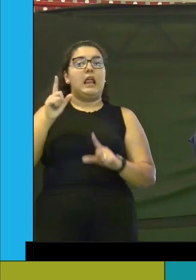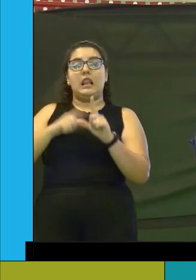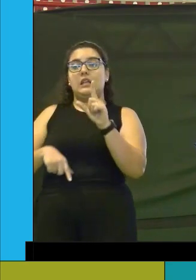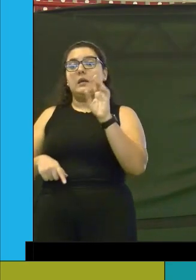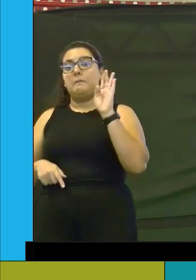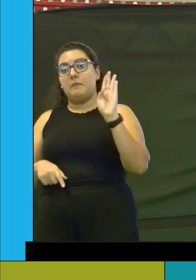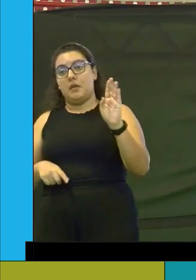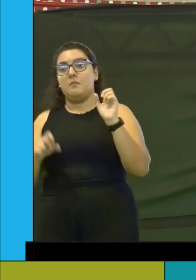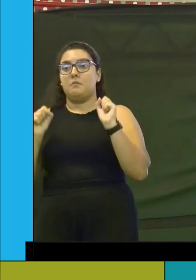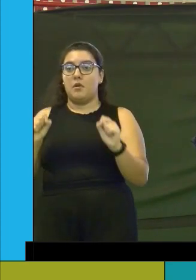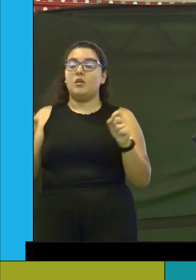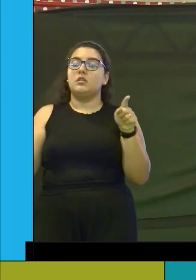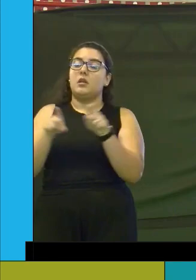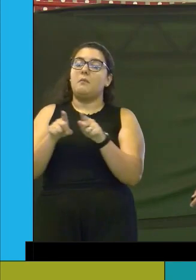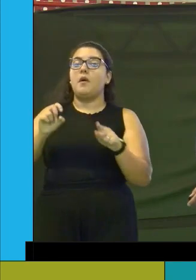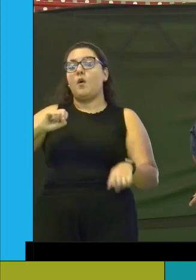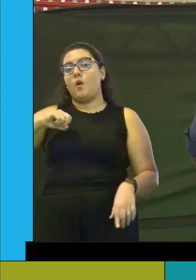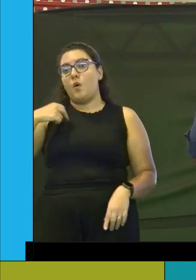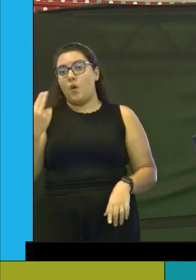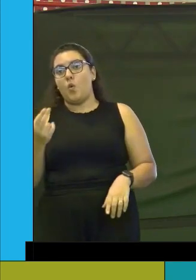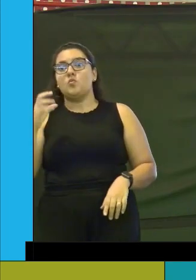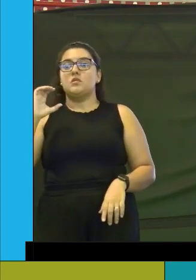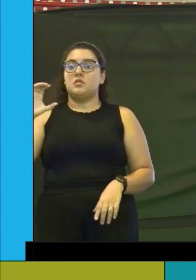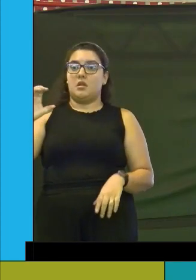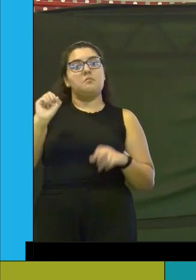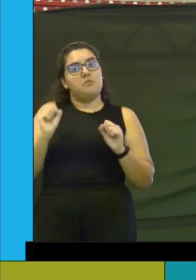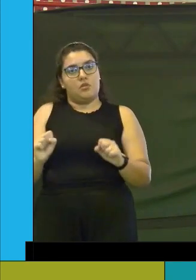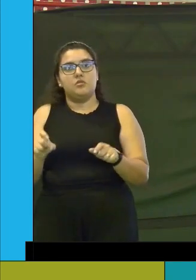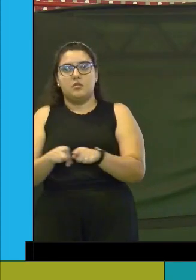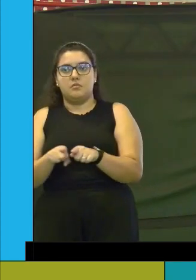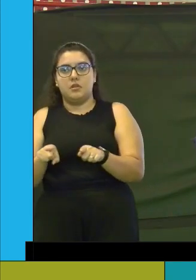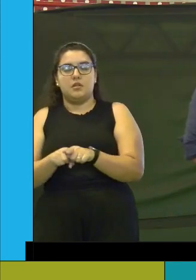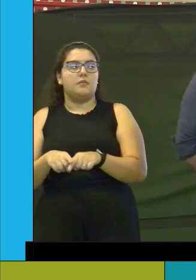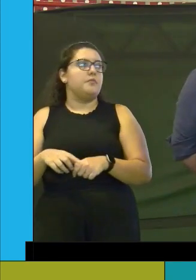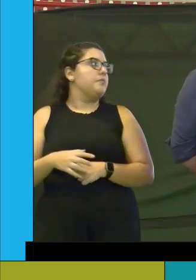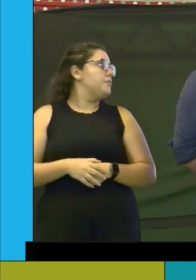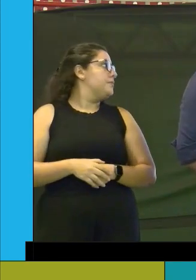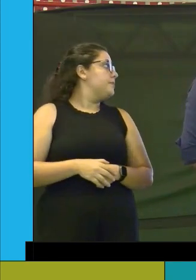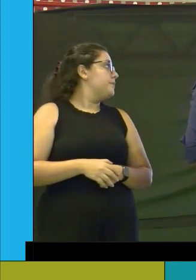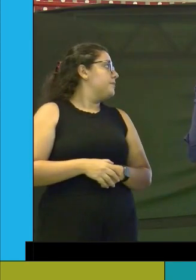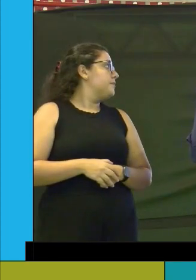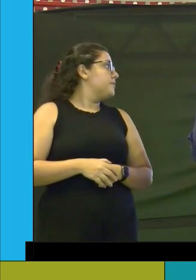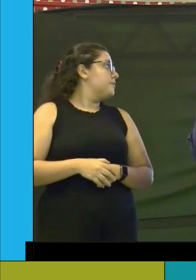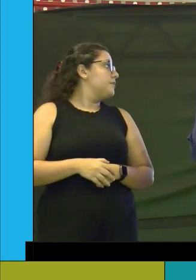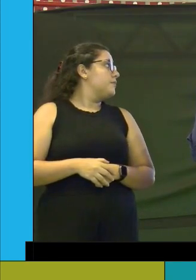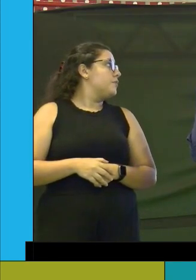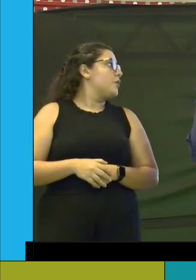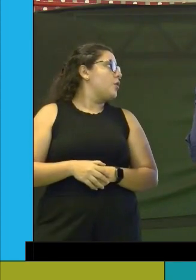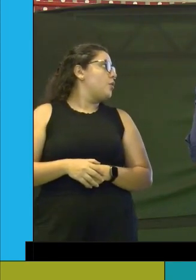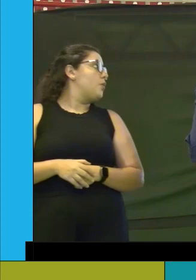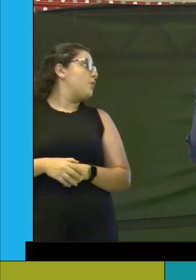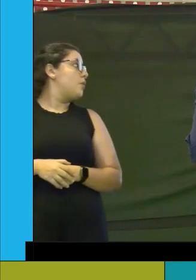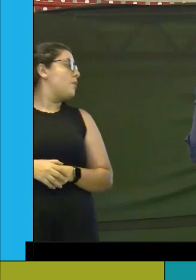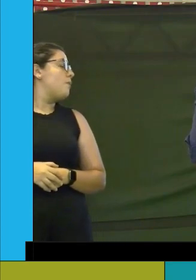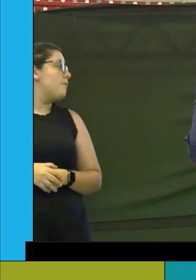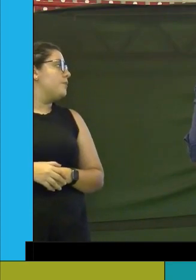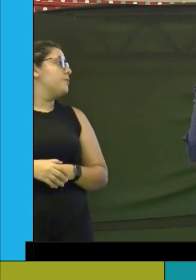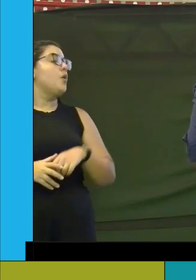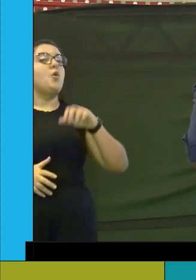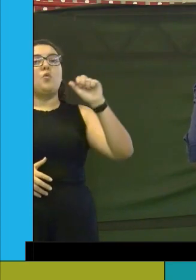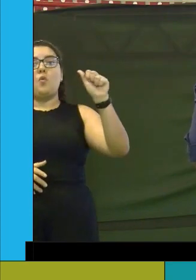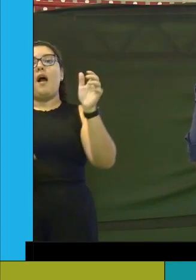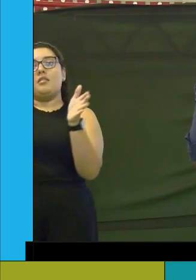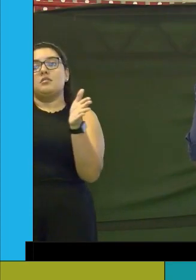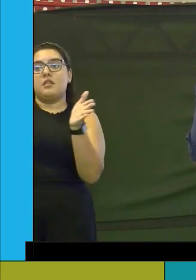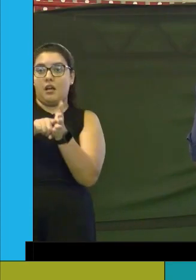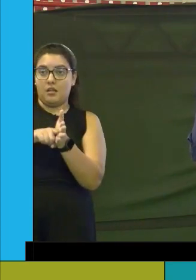B ou a letra C. Eu sei que A é negativo, perfeito.